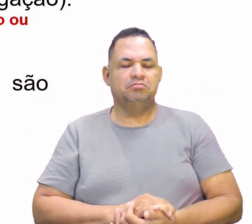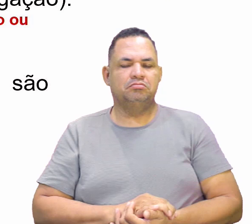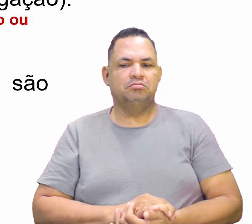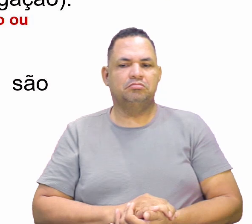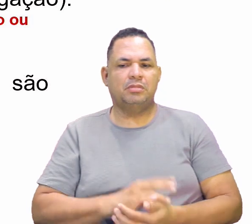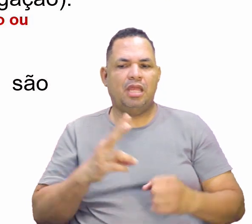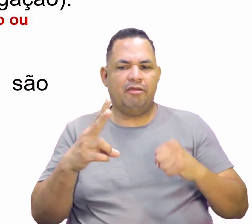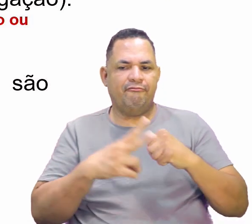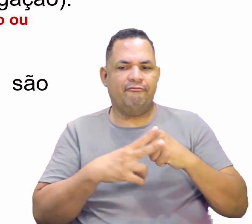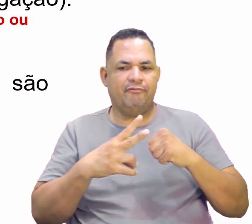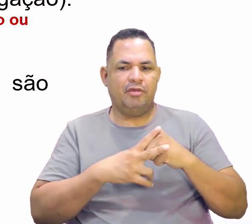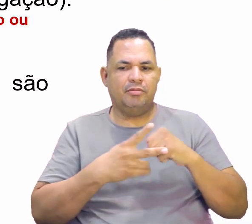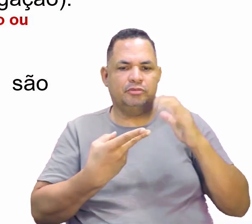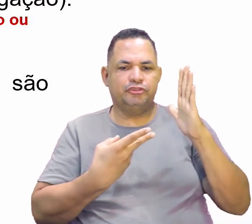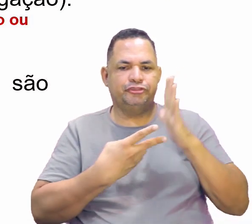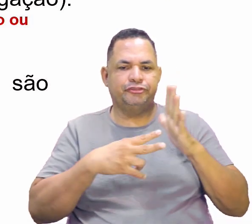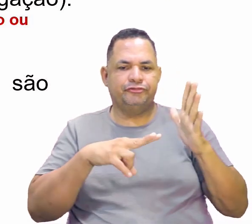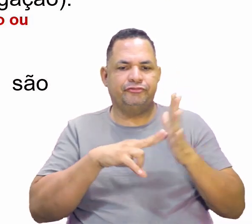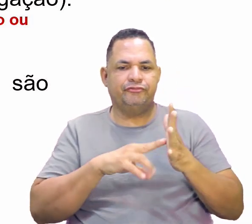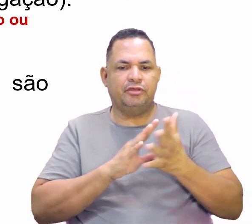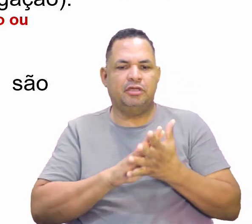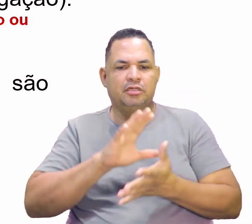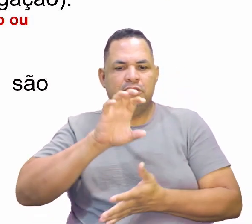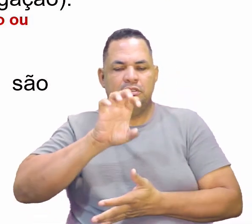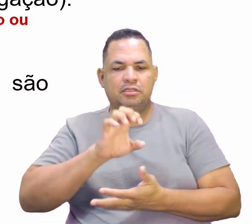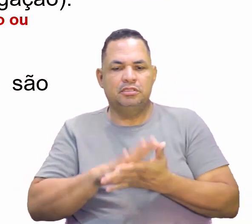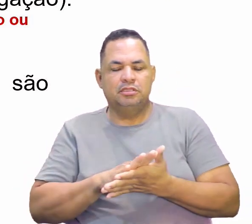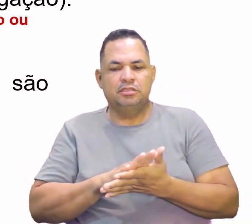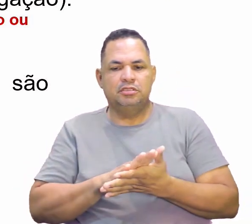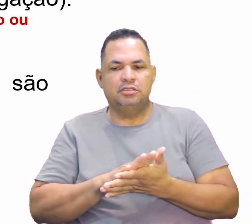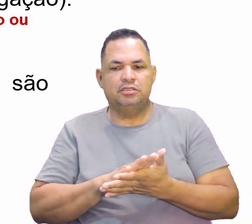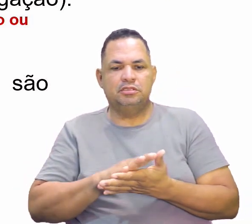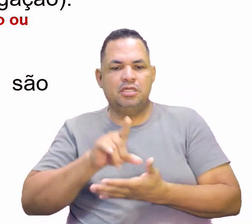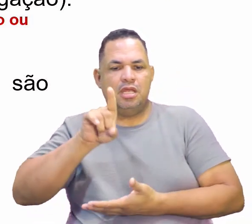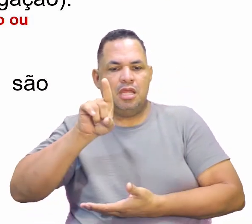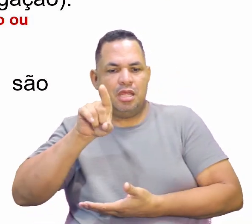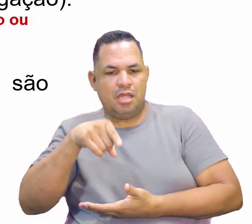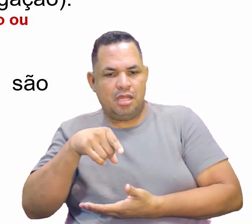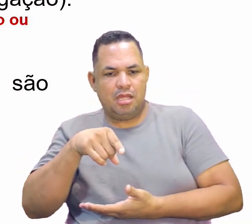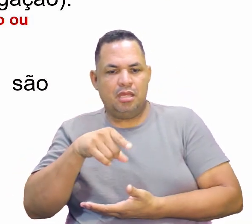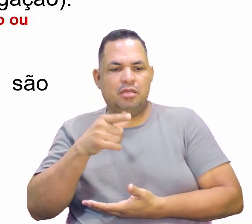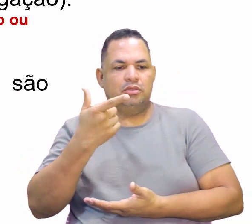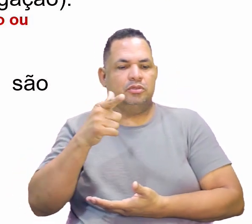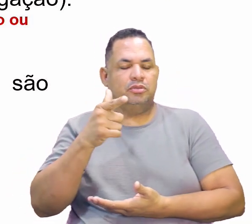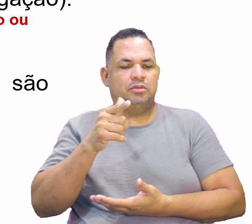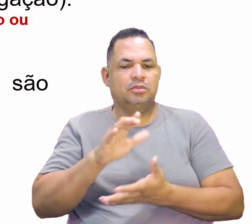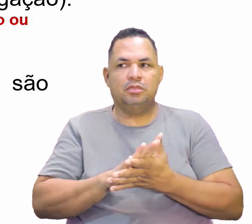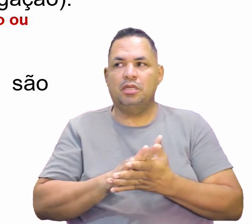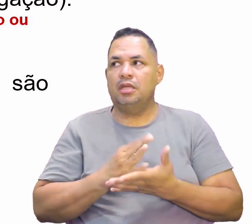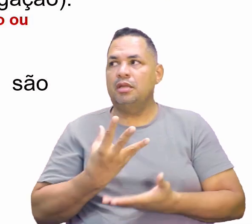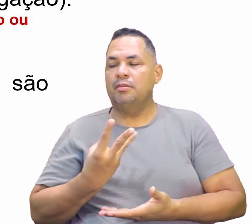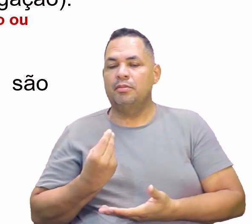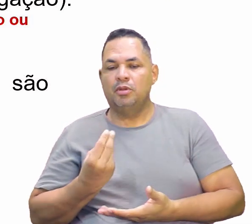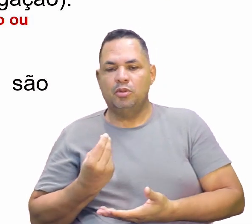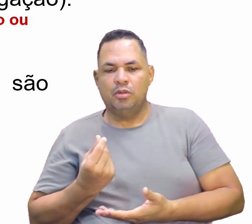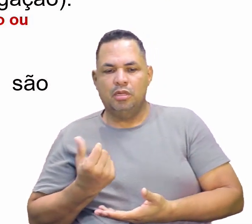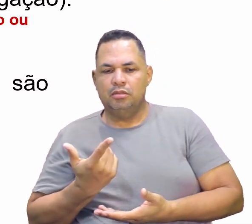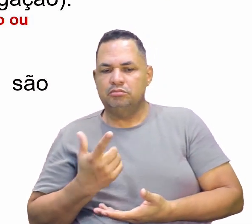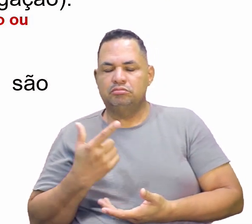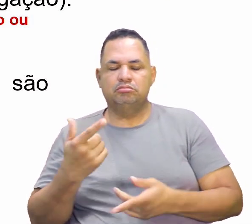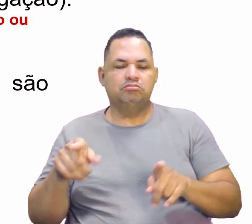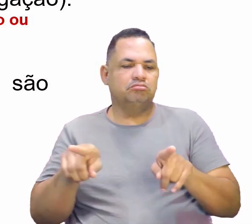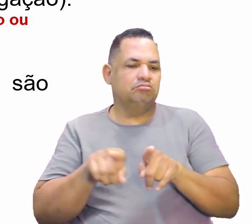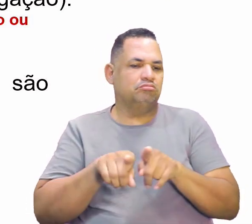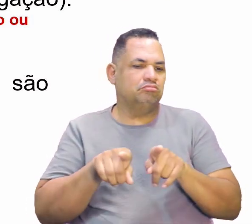de existir, lembram? Ele não tem plural e também não tem sujeito. Lembram? Tem que ficar marcado